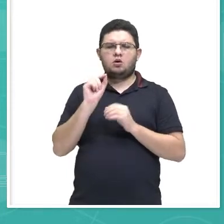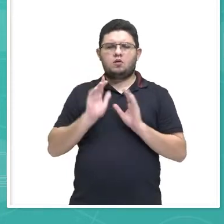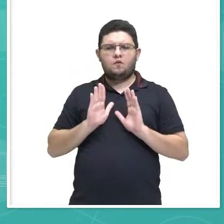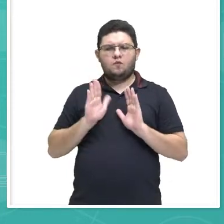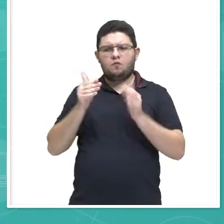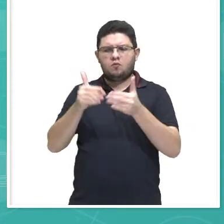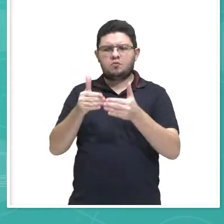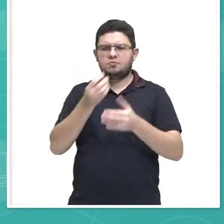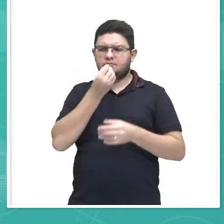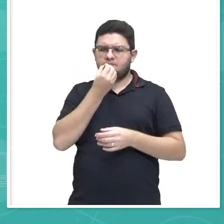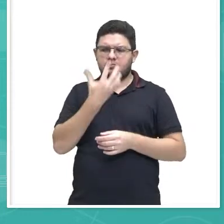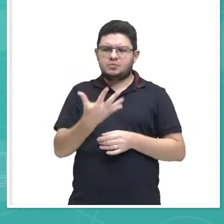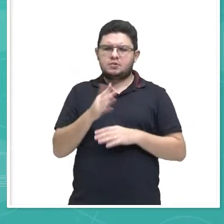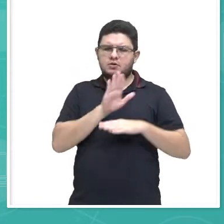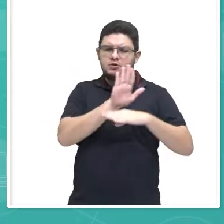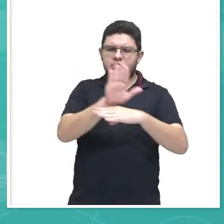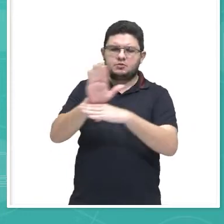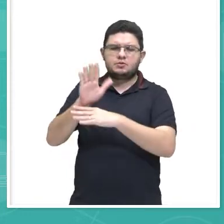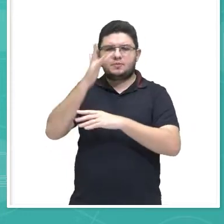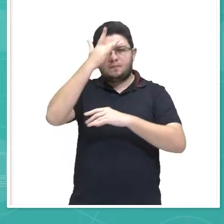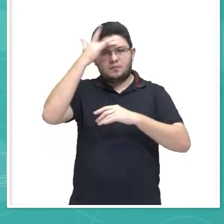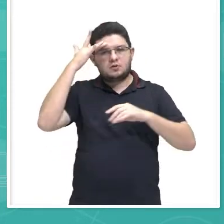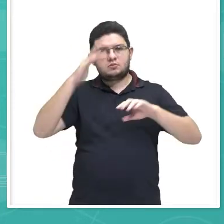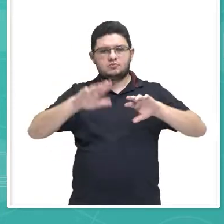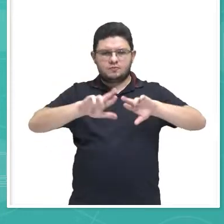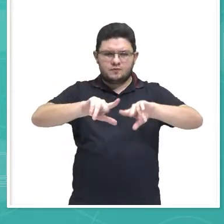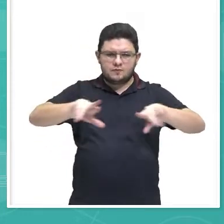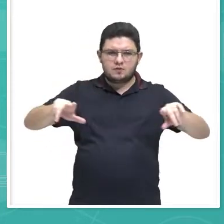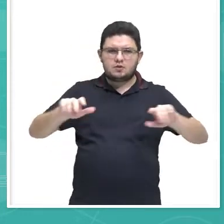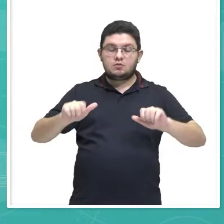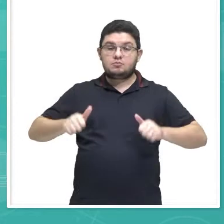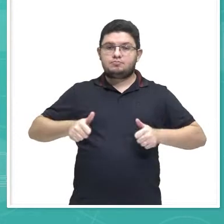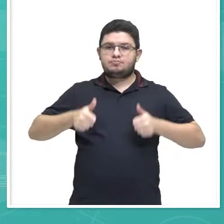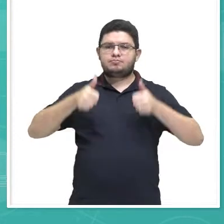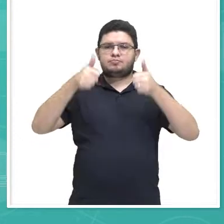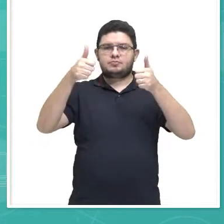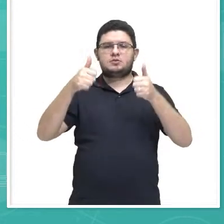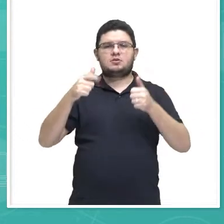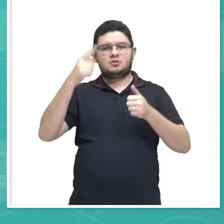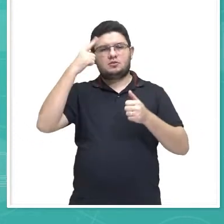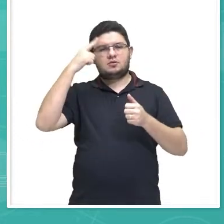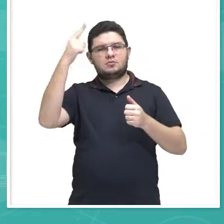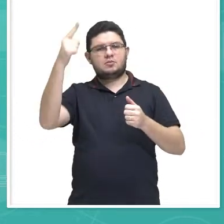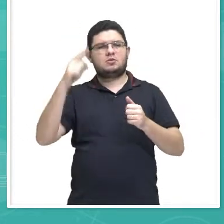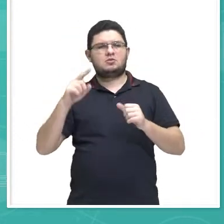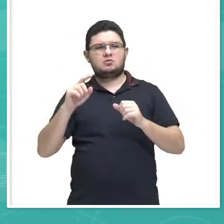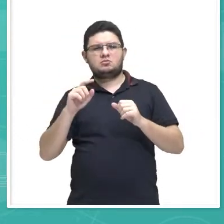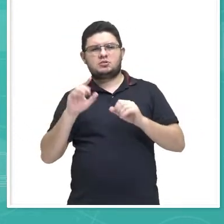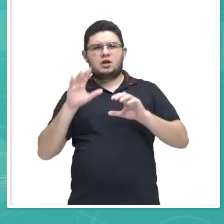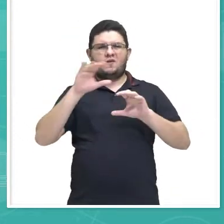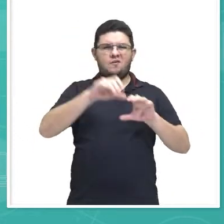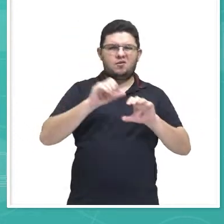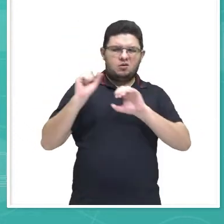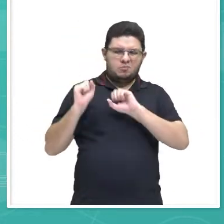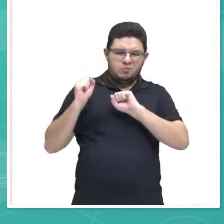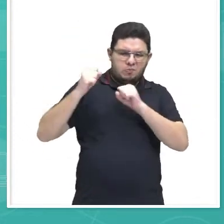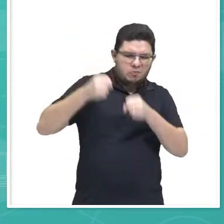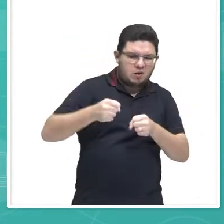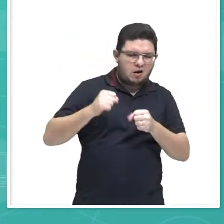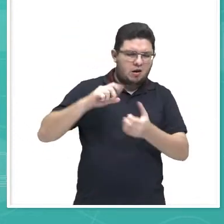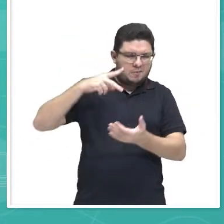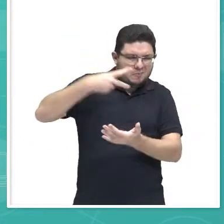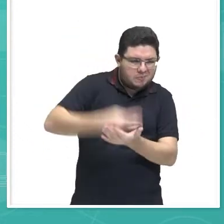para ajudar as pessoas a se tornarem melhores, e não somente para combater, para machucar